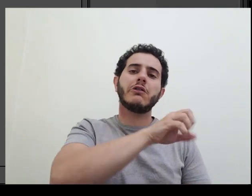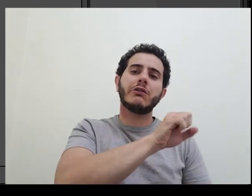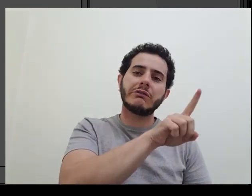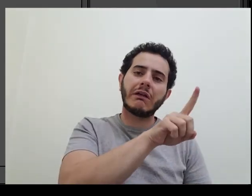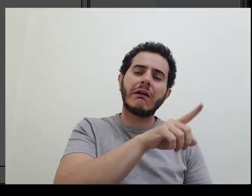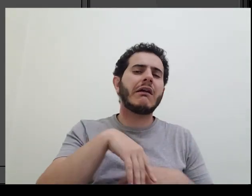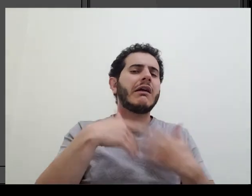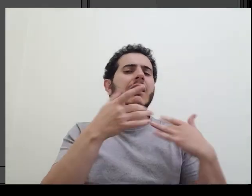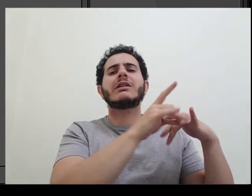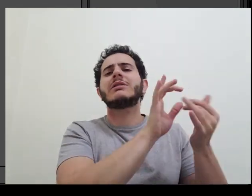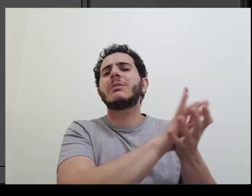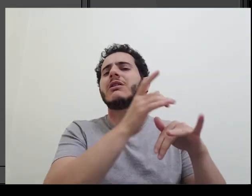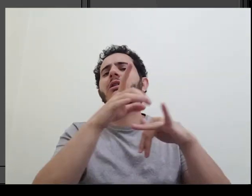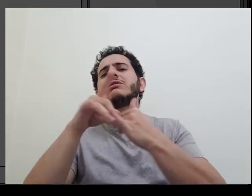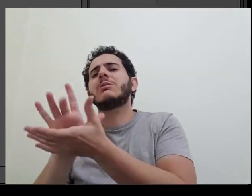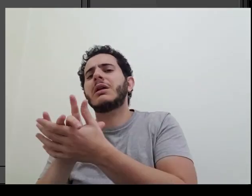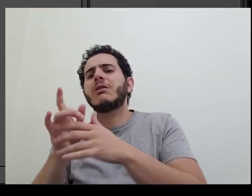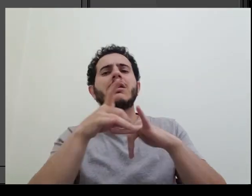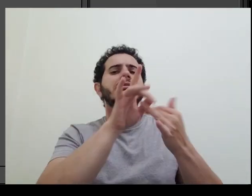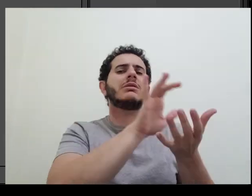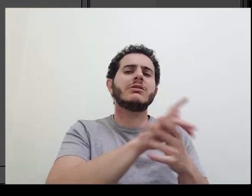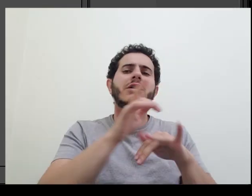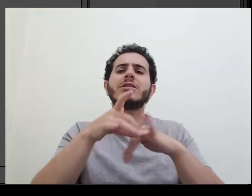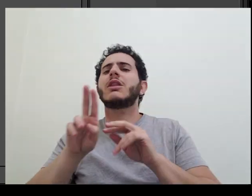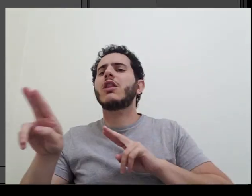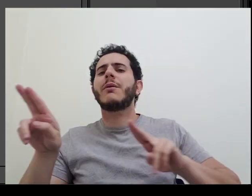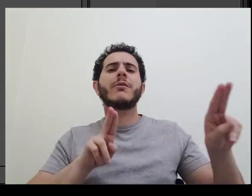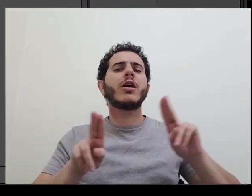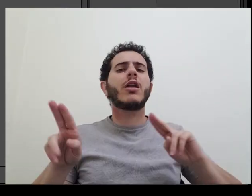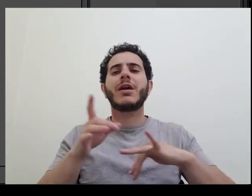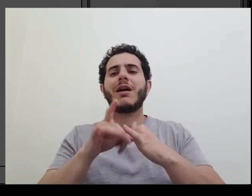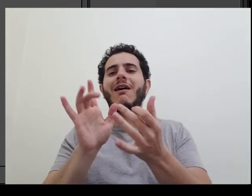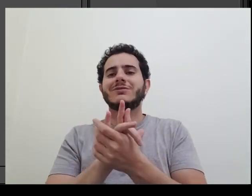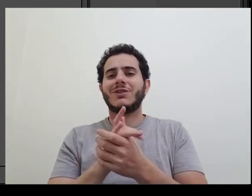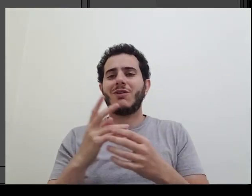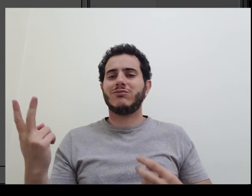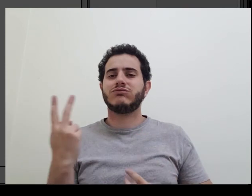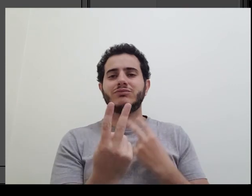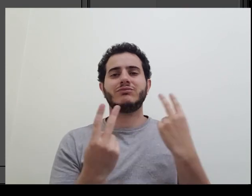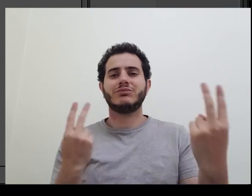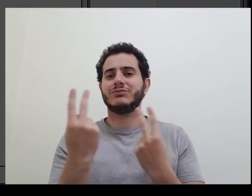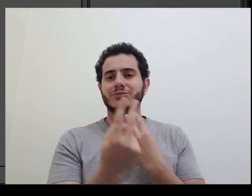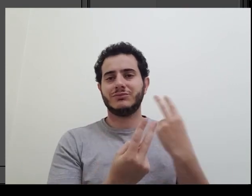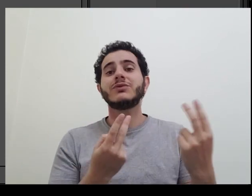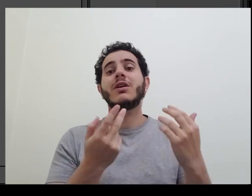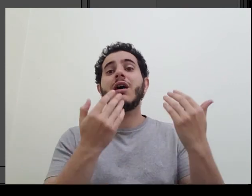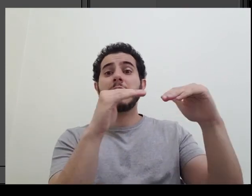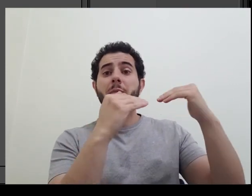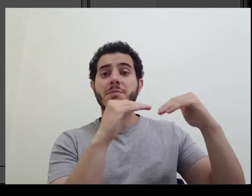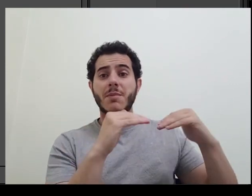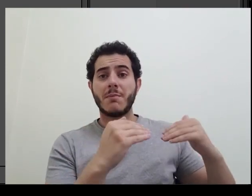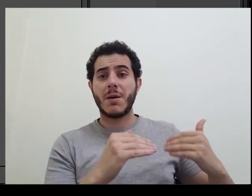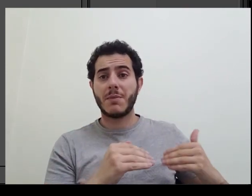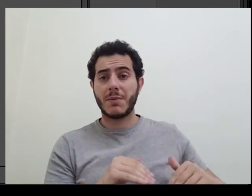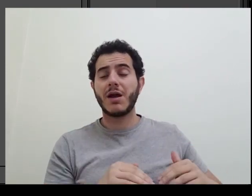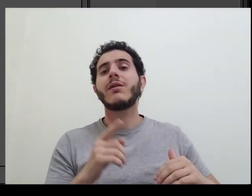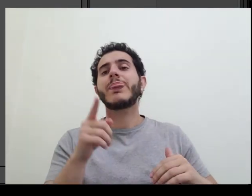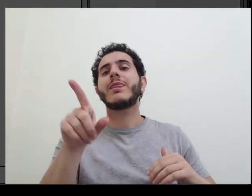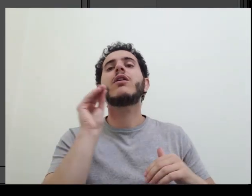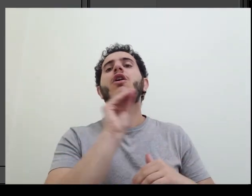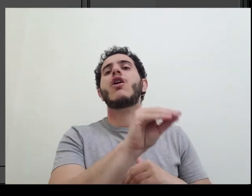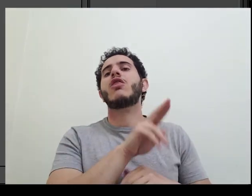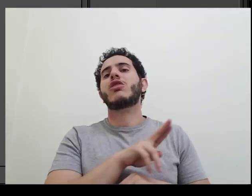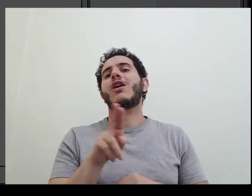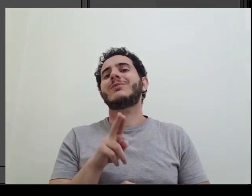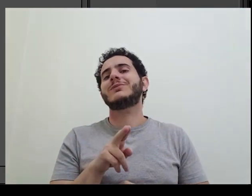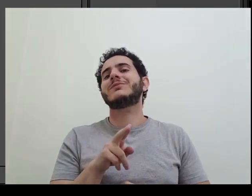da Andréia e da Andréia, casamento do José e do João, tanto faz, né? A gente vai vendo aqui de acordo com as pessoas que a gente vai fotografando, com os casais.